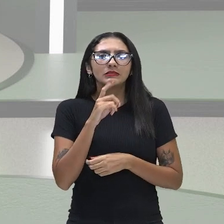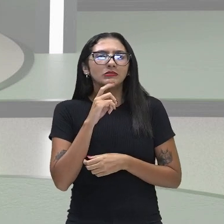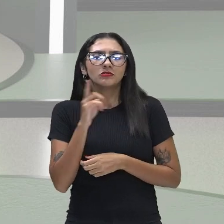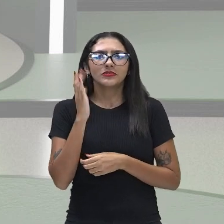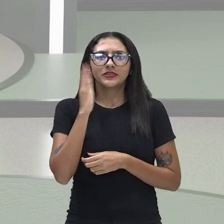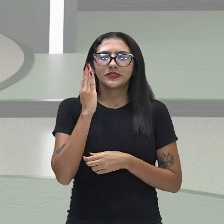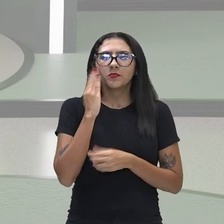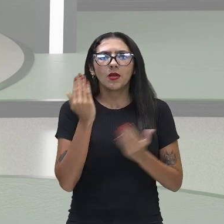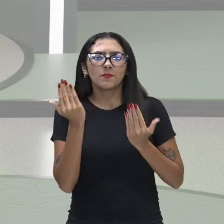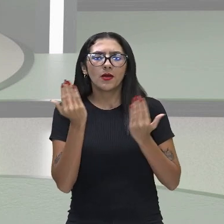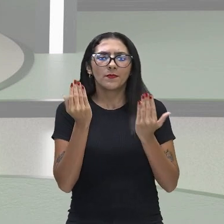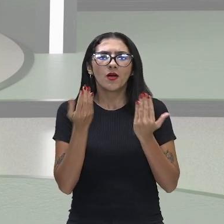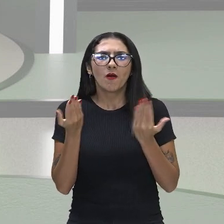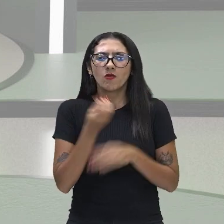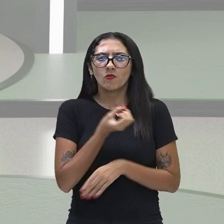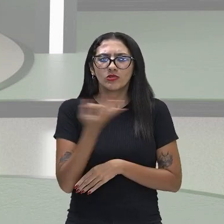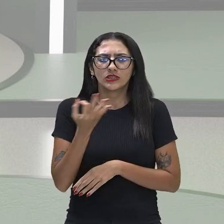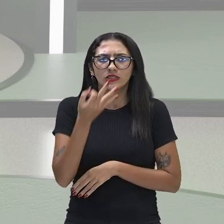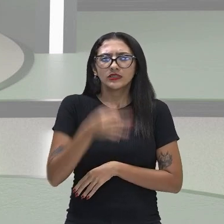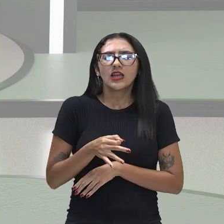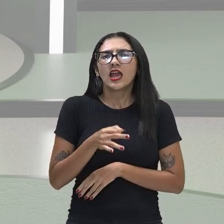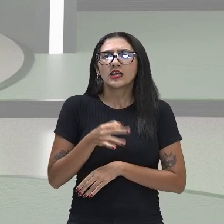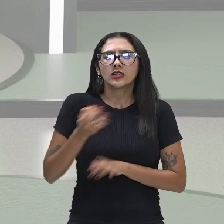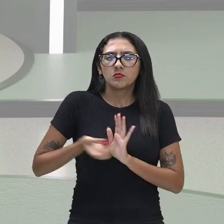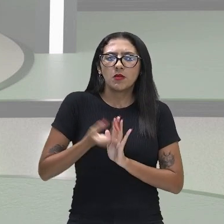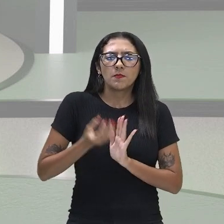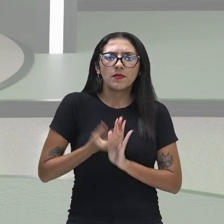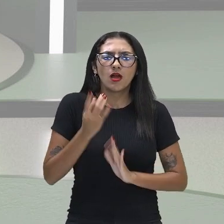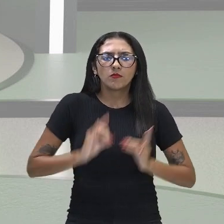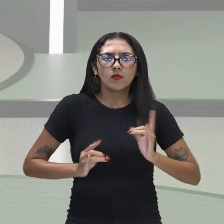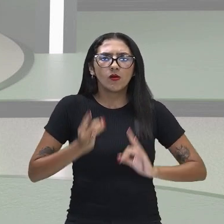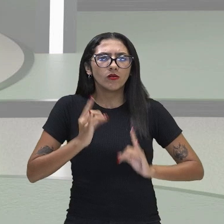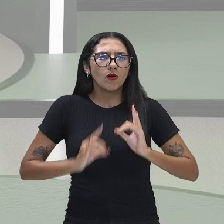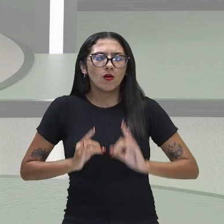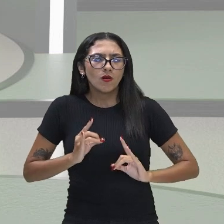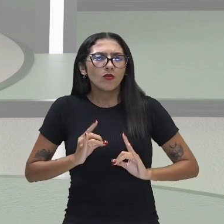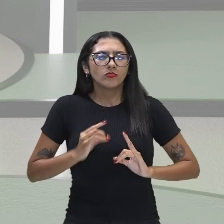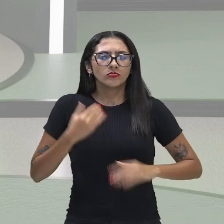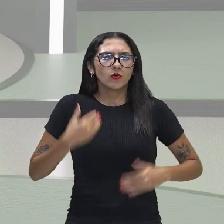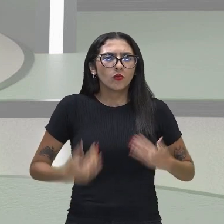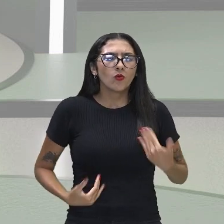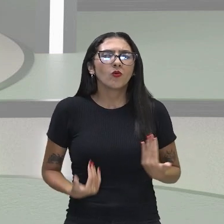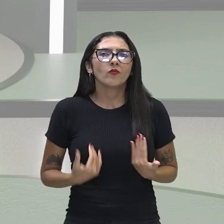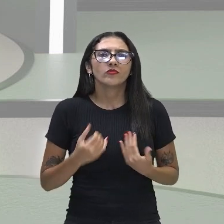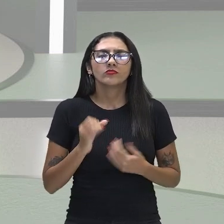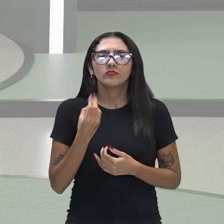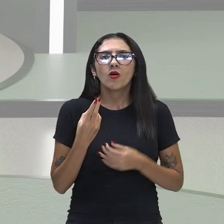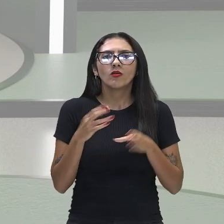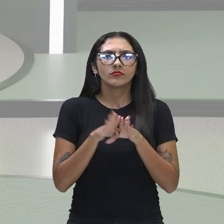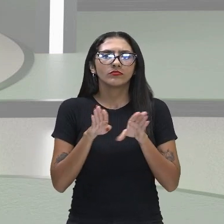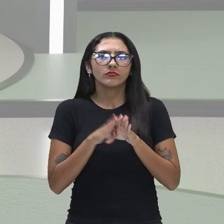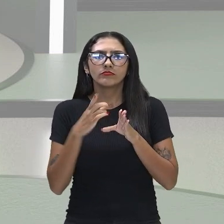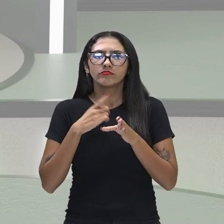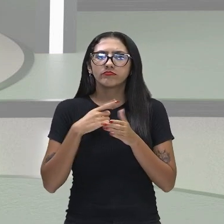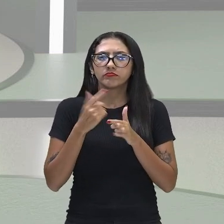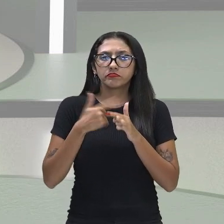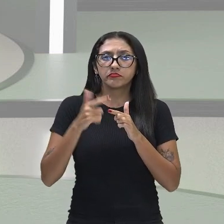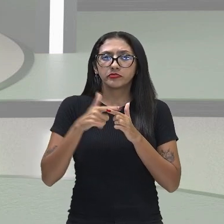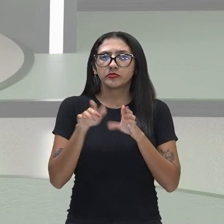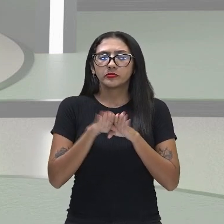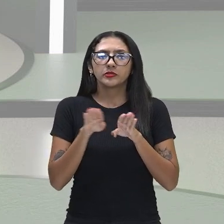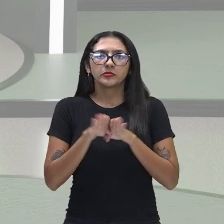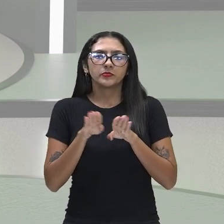qual a quantidade adequada de insulina que ele deve produzir, né? Pode haver prejuízos à produção